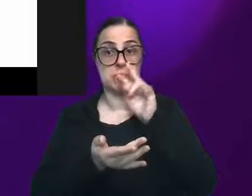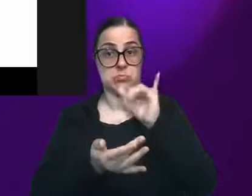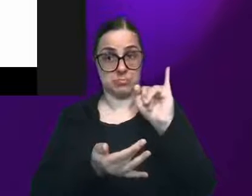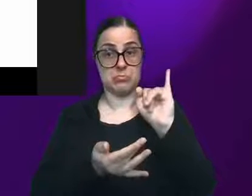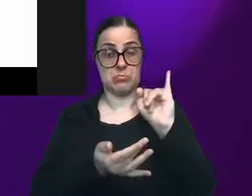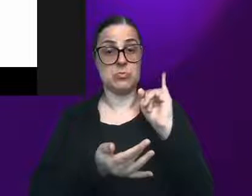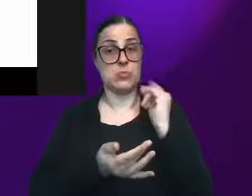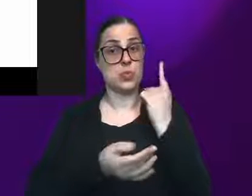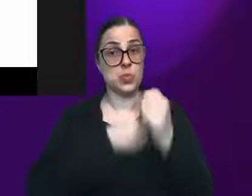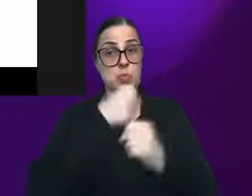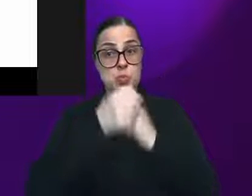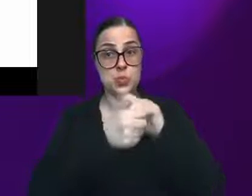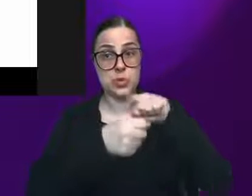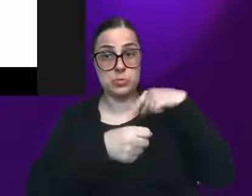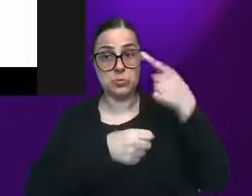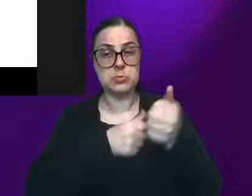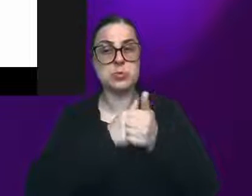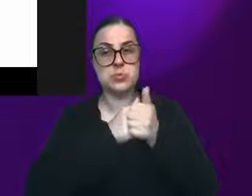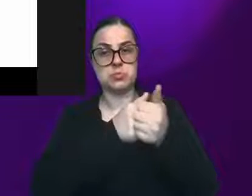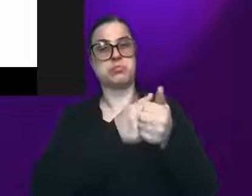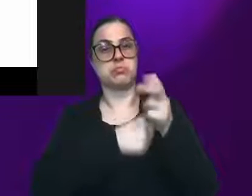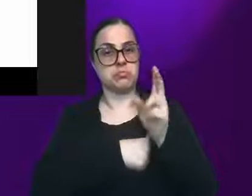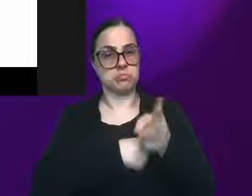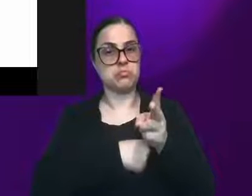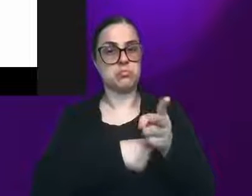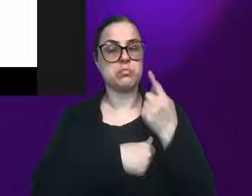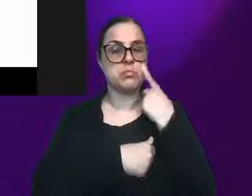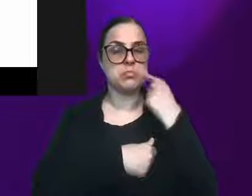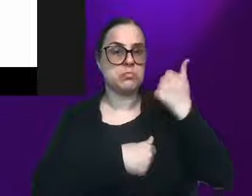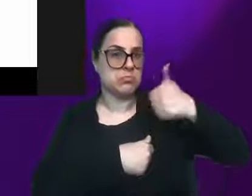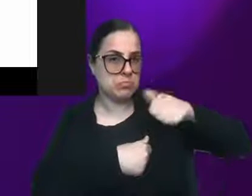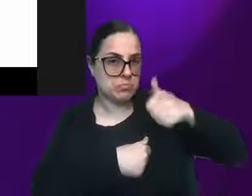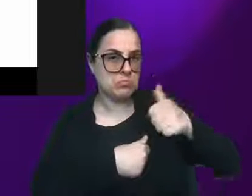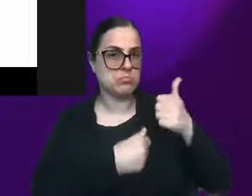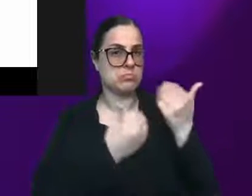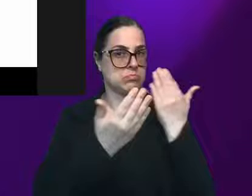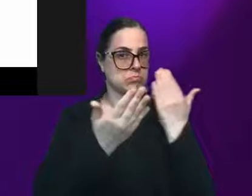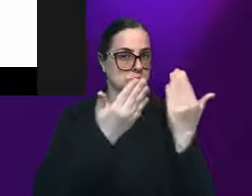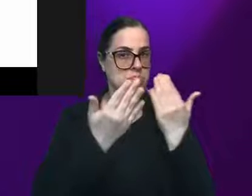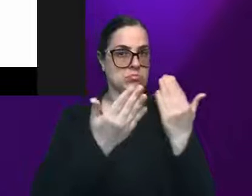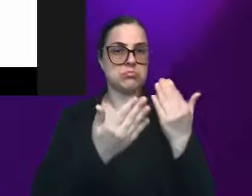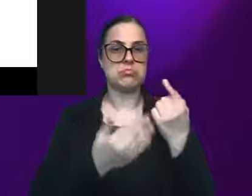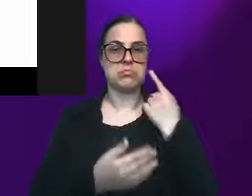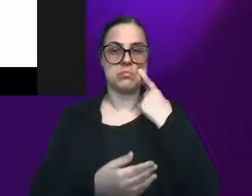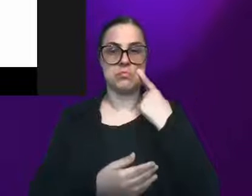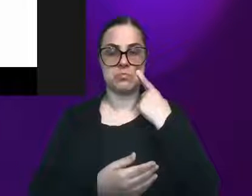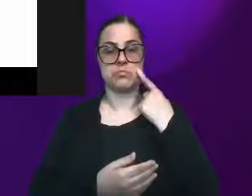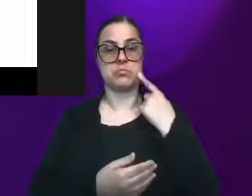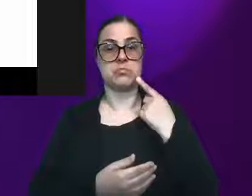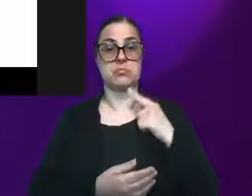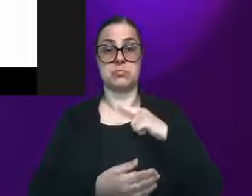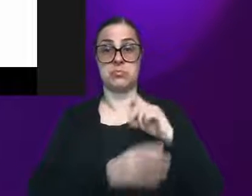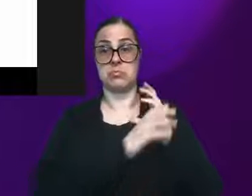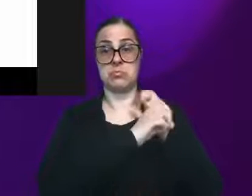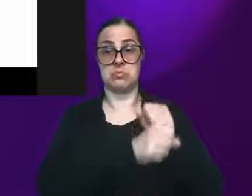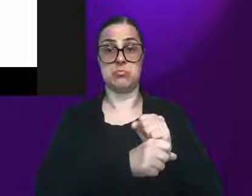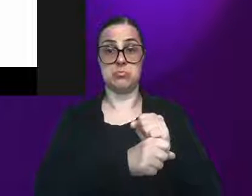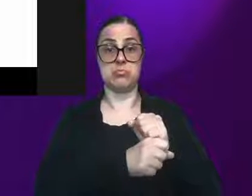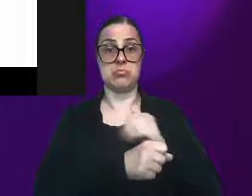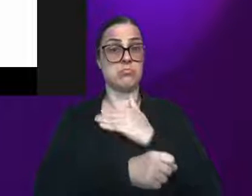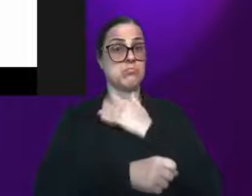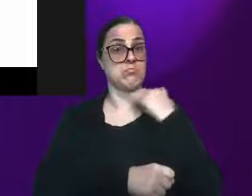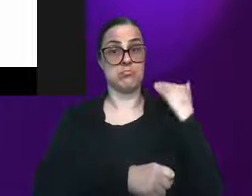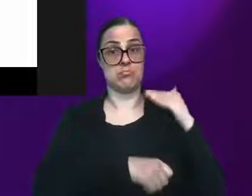de sobrevida, então, os pacientes que tiveram aquele acúmulo superior a 5% têm uma mortalidade e maior, isso